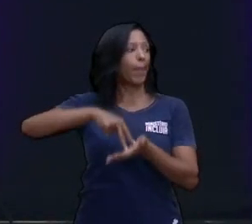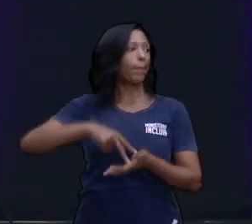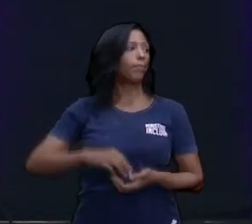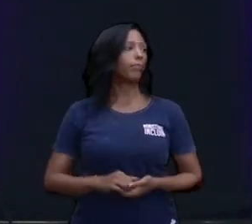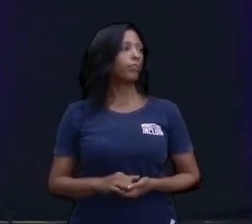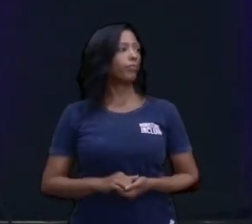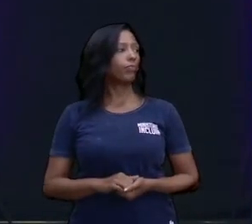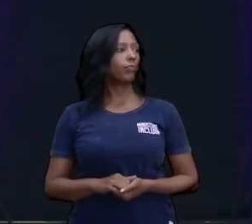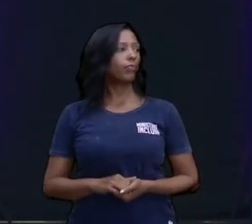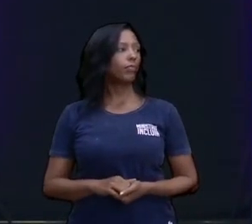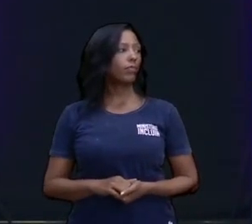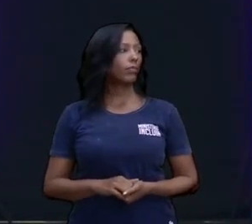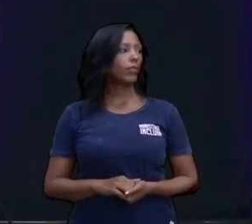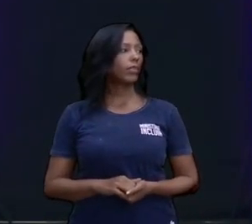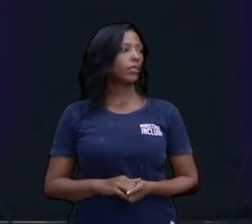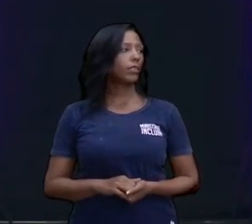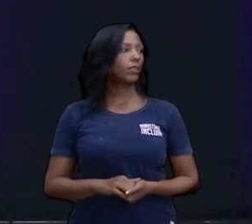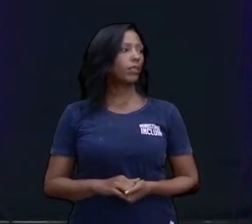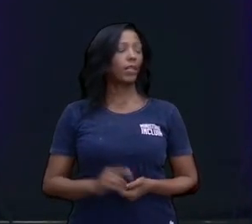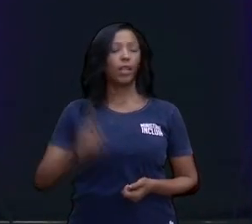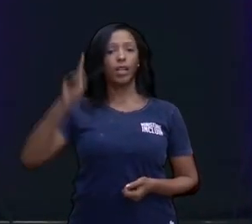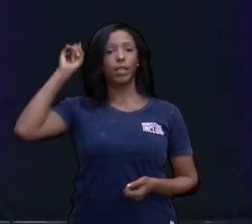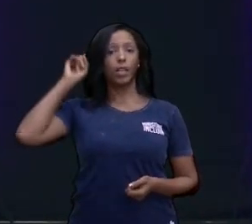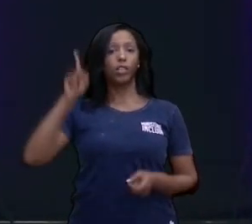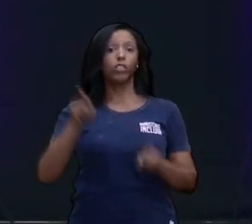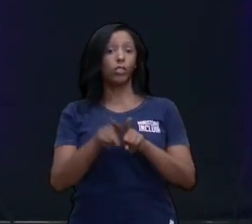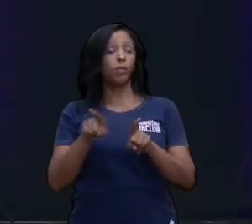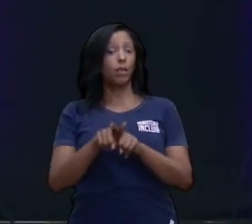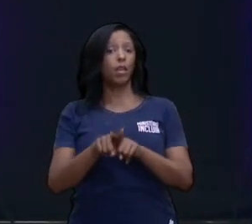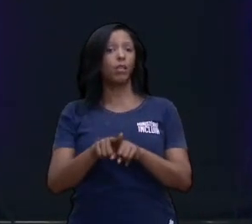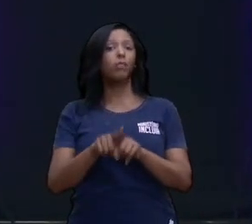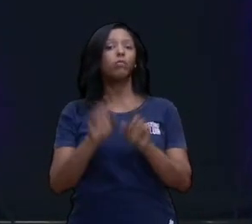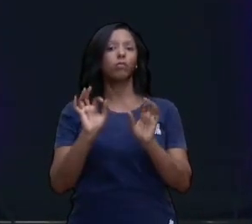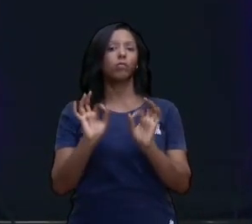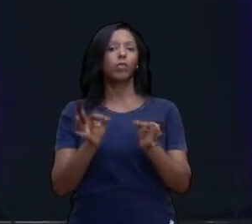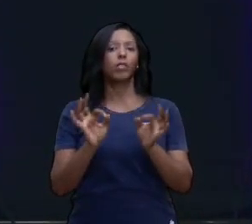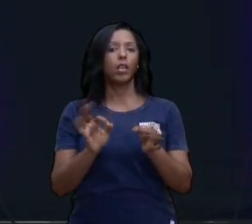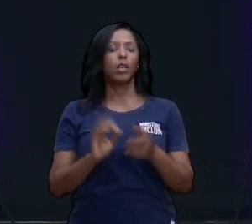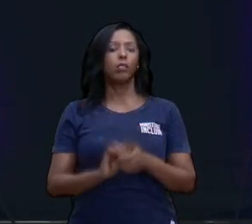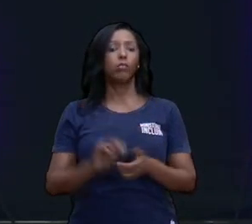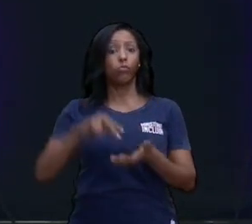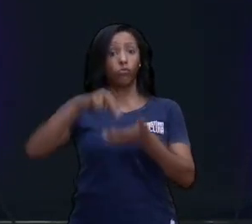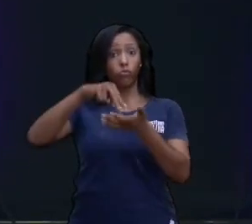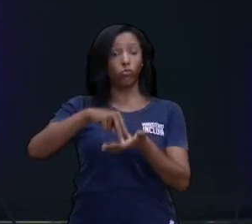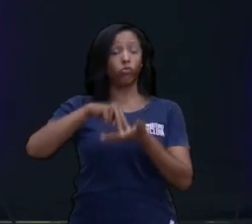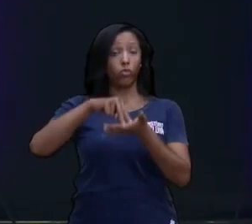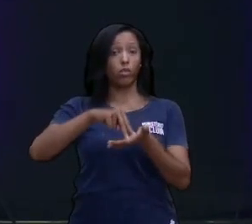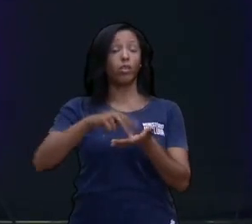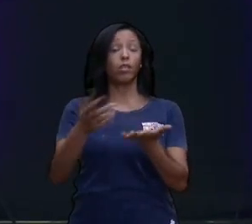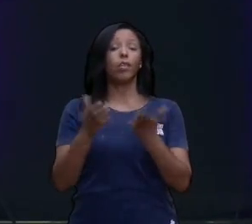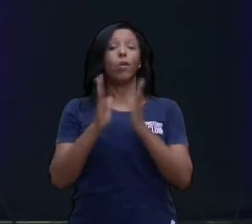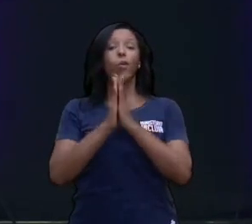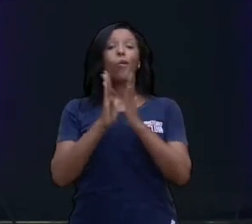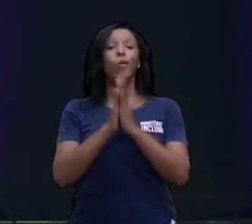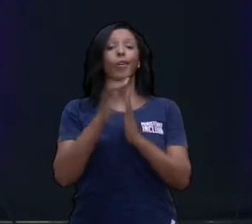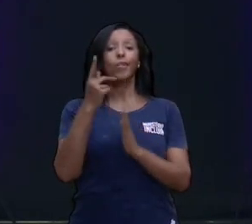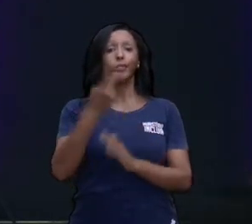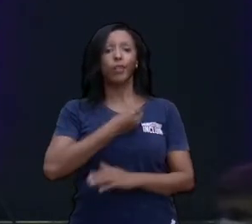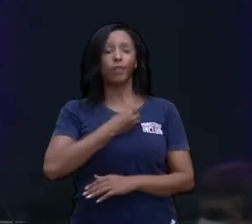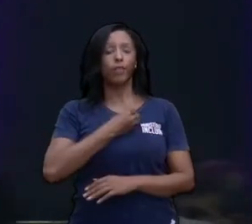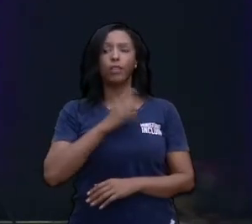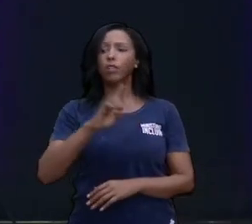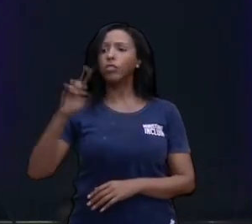fica de pé lá trás para trás também isso fica de pé nós queremos orar por você aqui